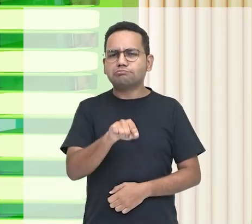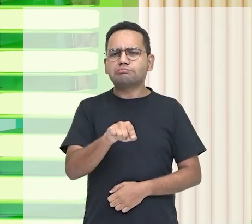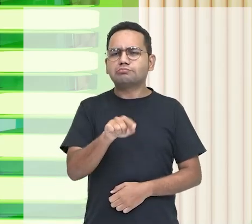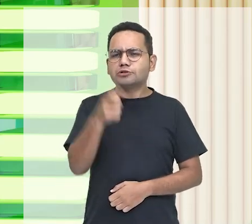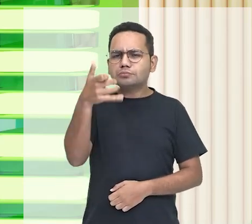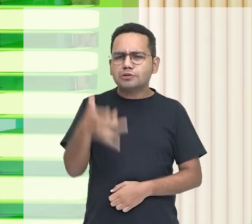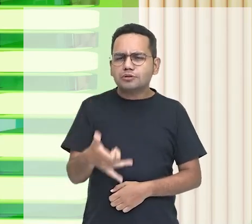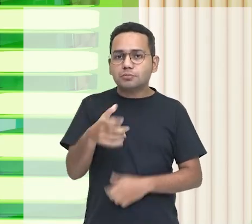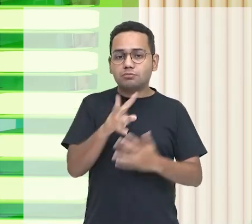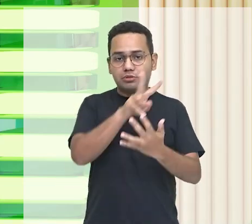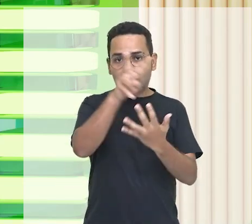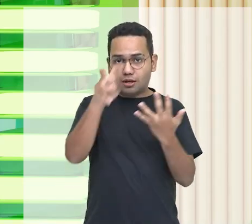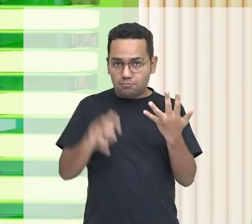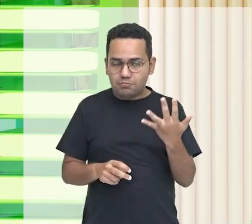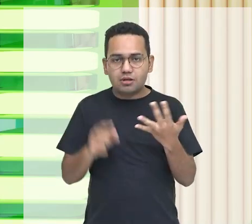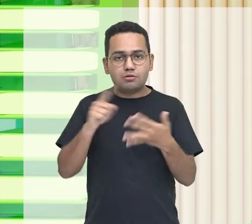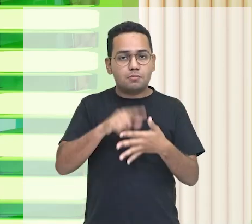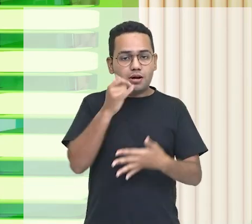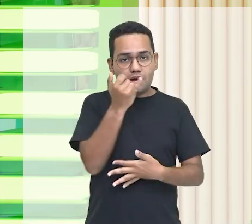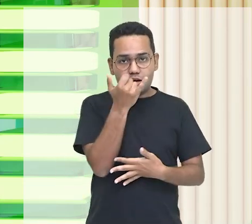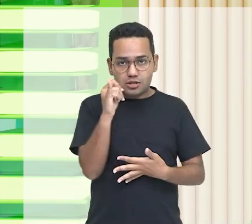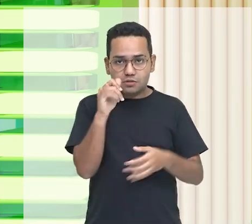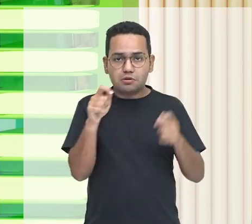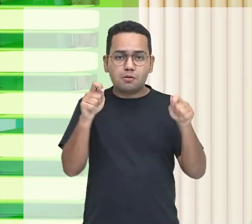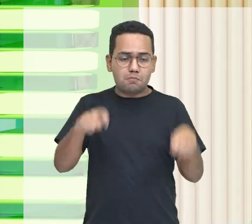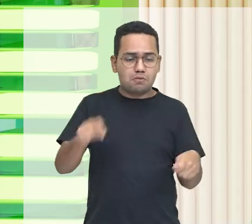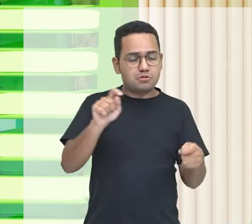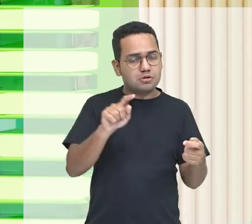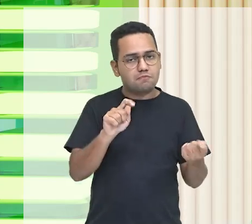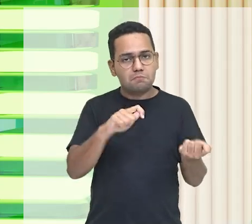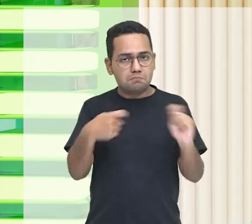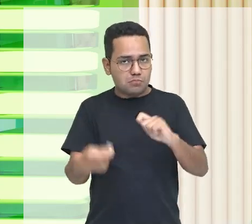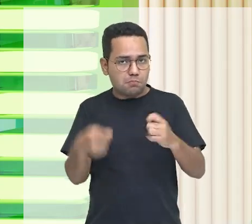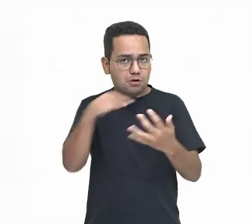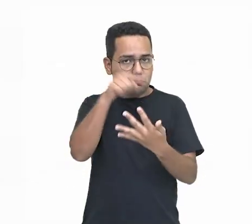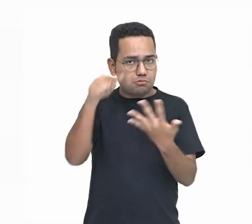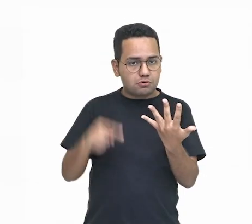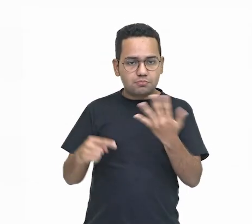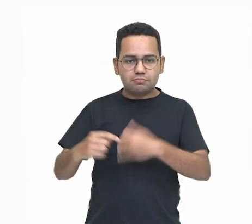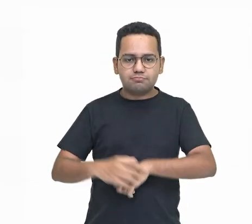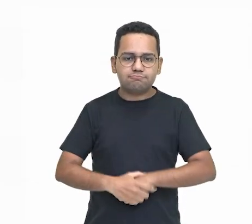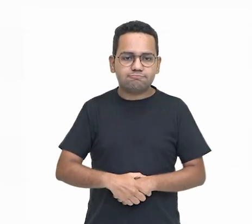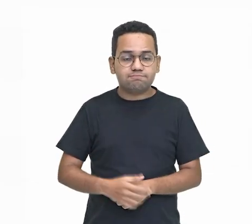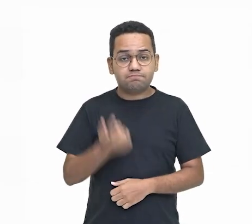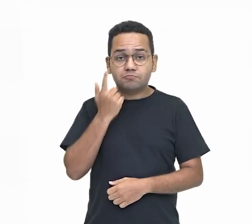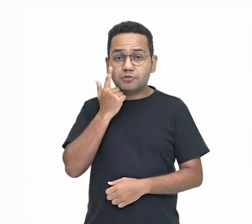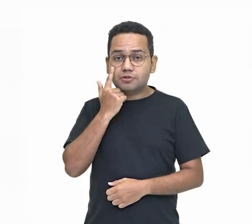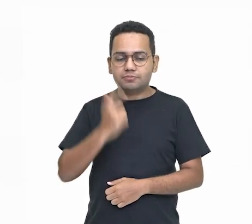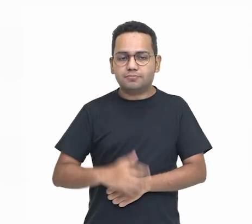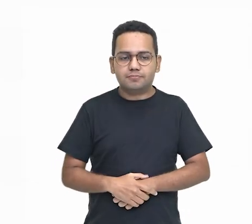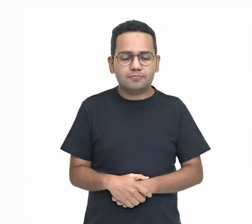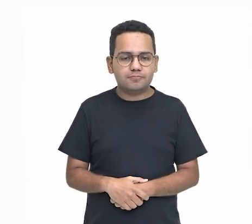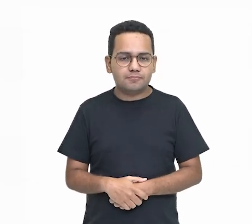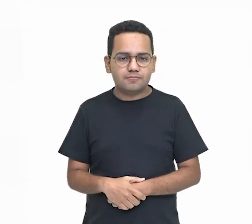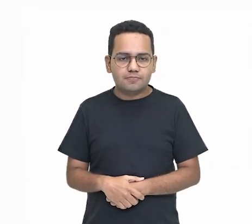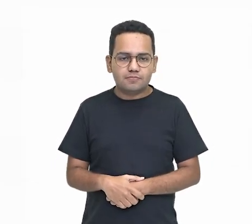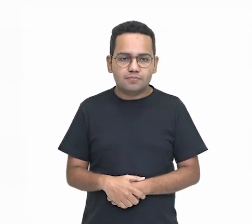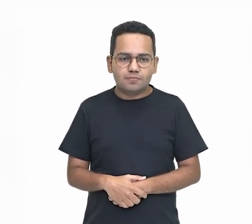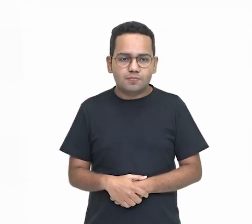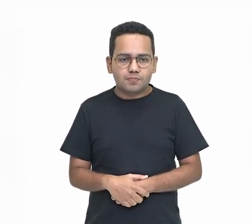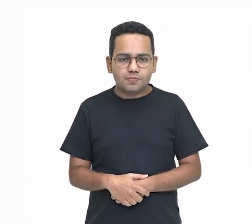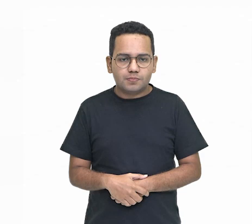sobre energia e as suas alternativas. Vejam aí comigo. Estudamos fontes